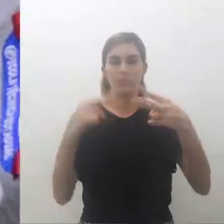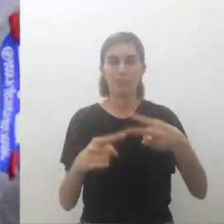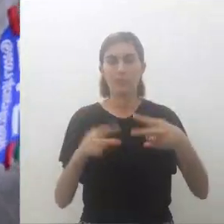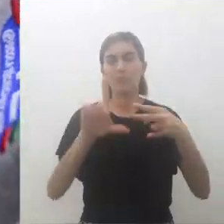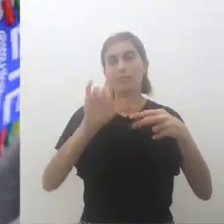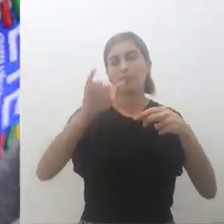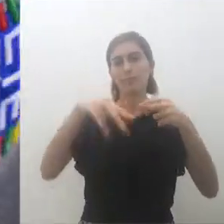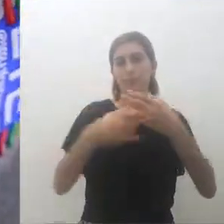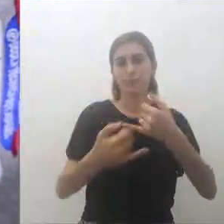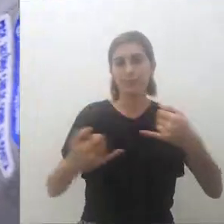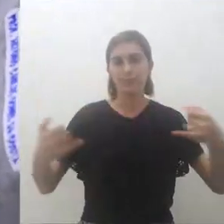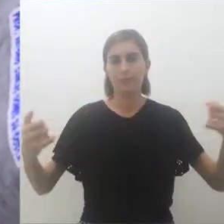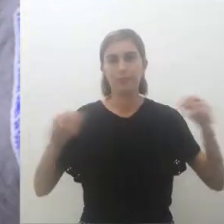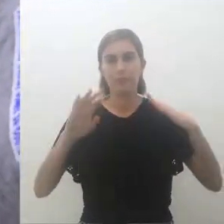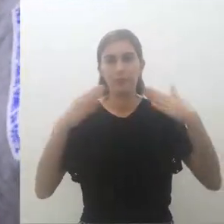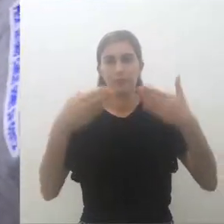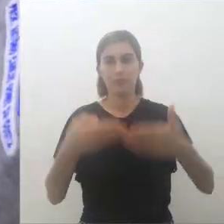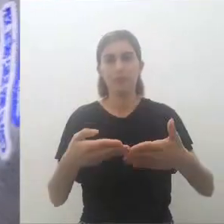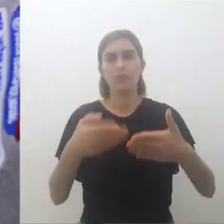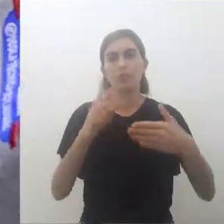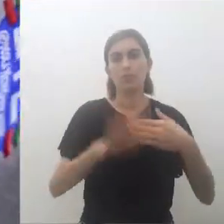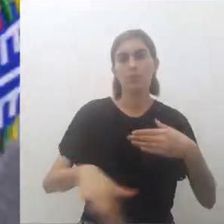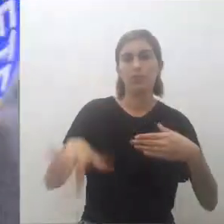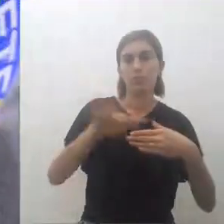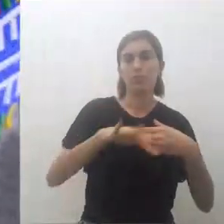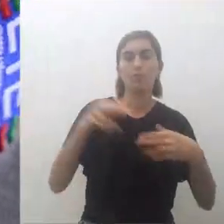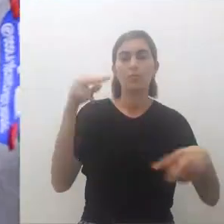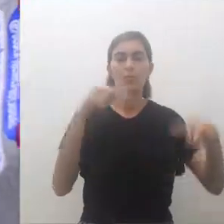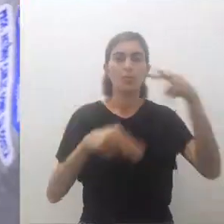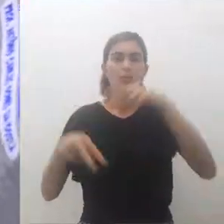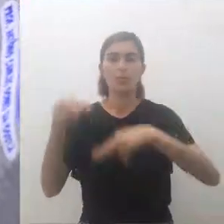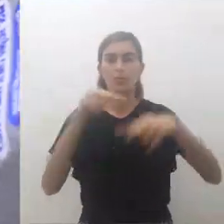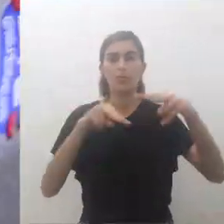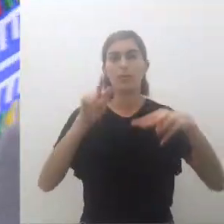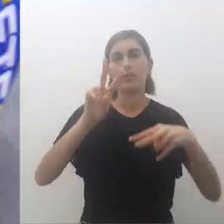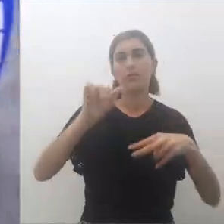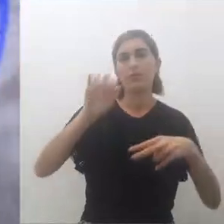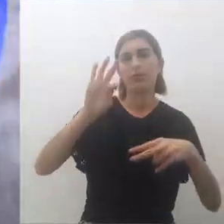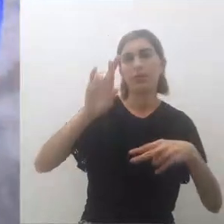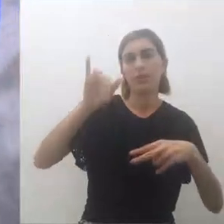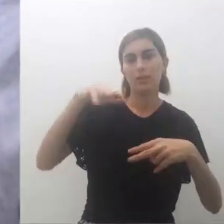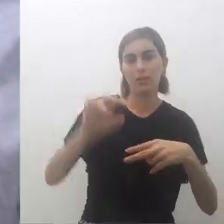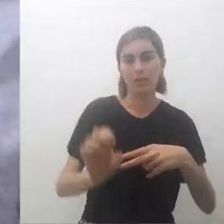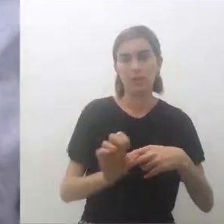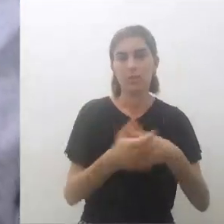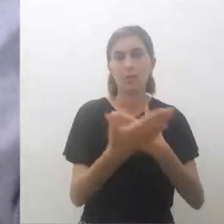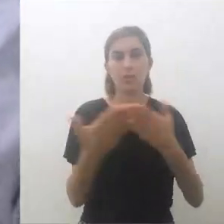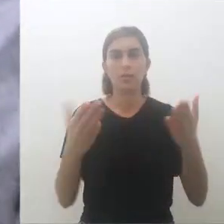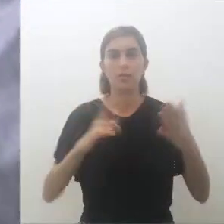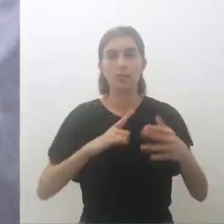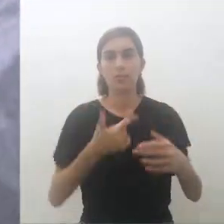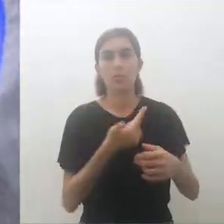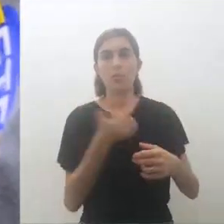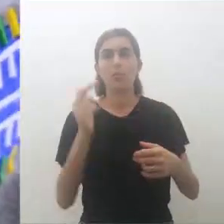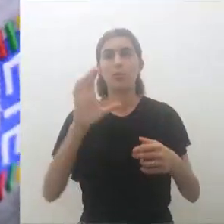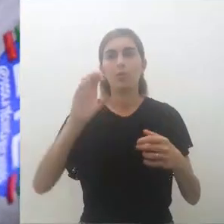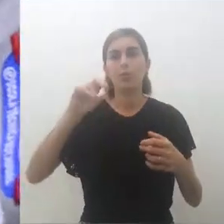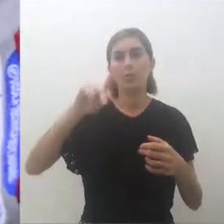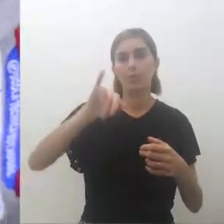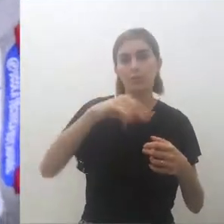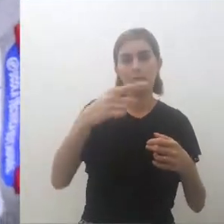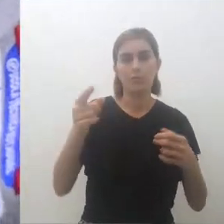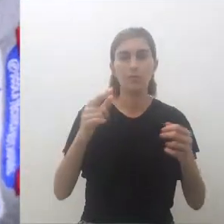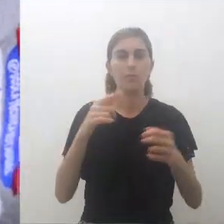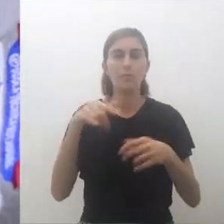diagonais, darem um direcionamento sobre o olhar na vitrine, né? Temos essa outra composição, você vê,